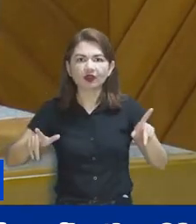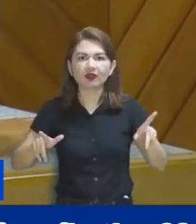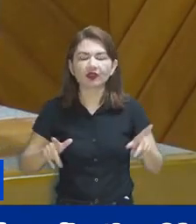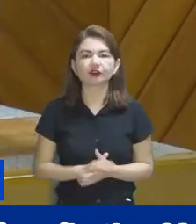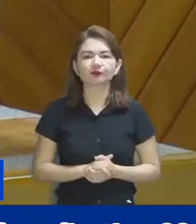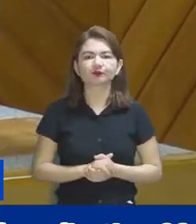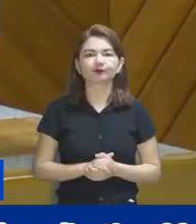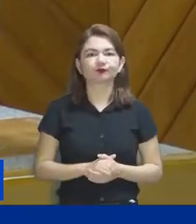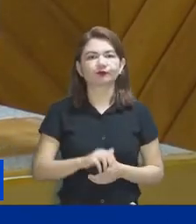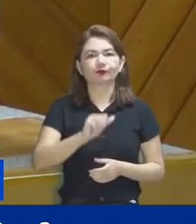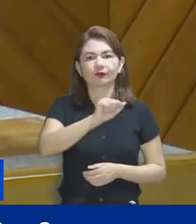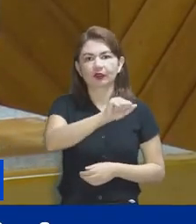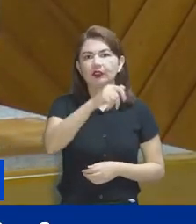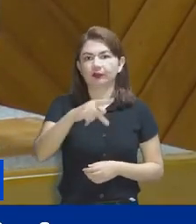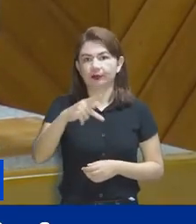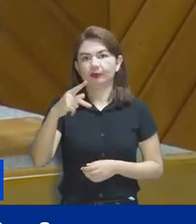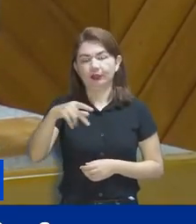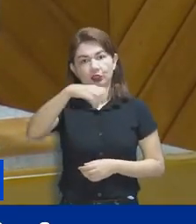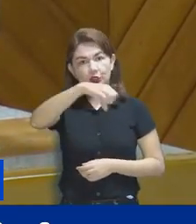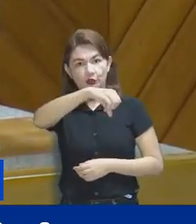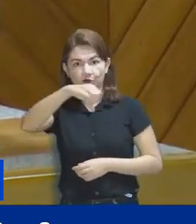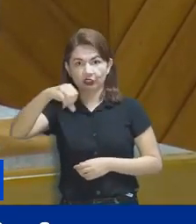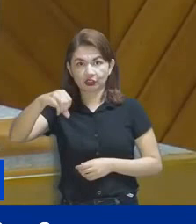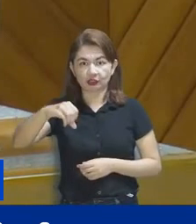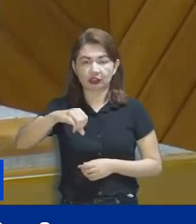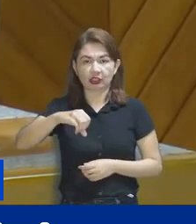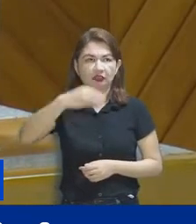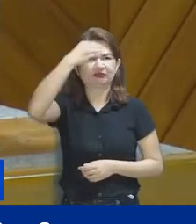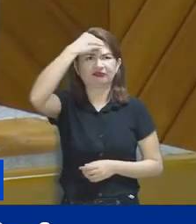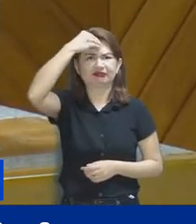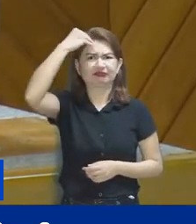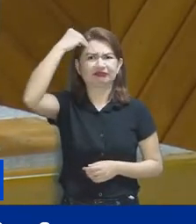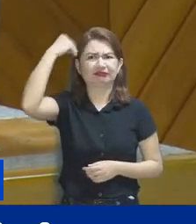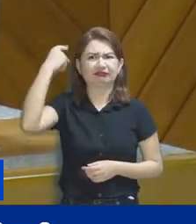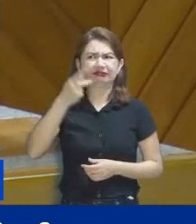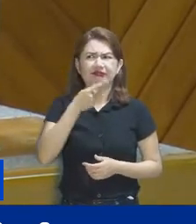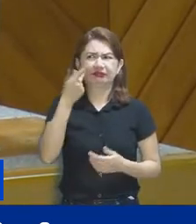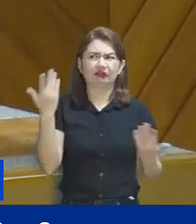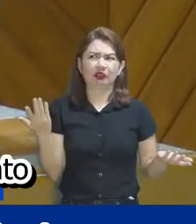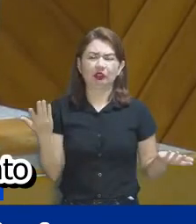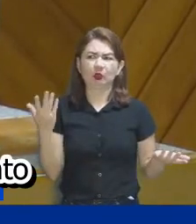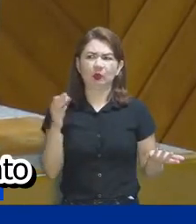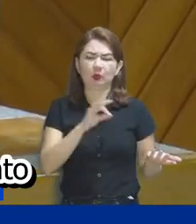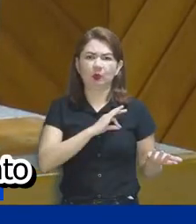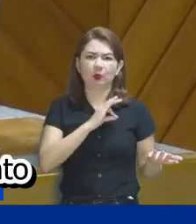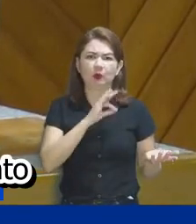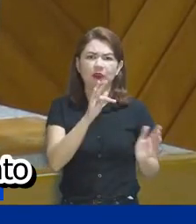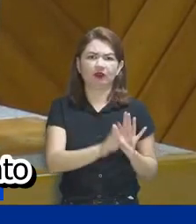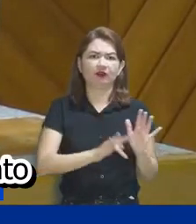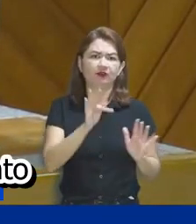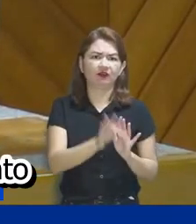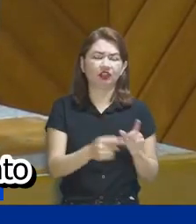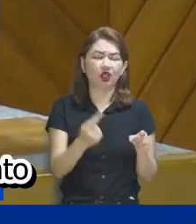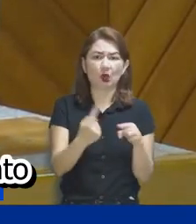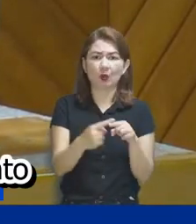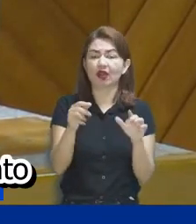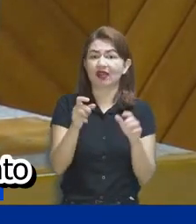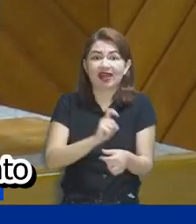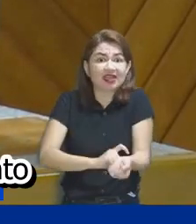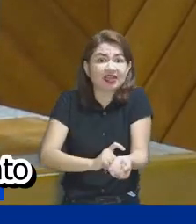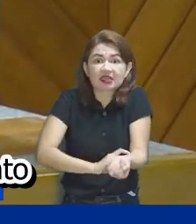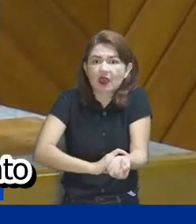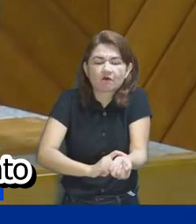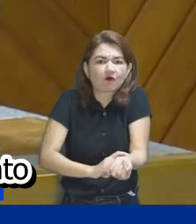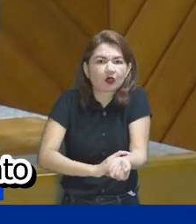aplicativo 99, que não lembrava o que havia dito na Polícia Federal, porque estava muito nervosa, e